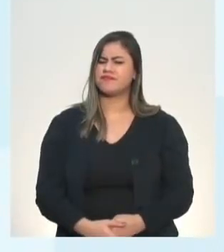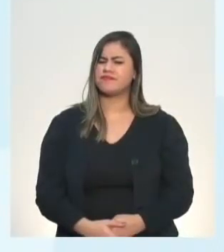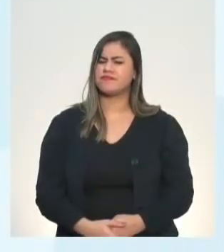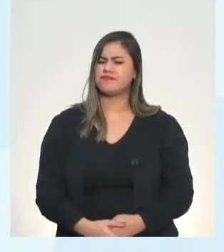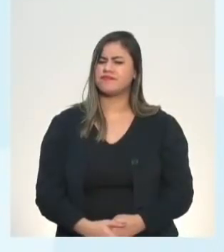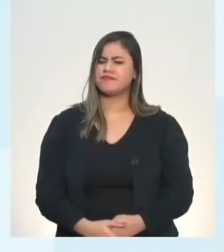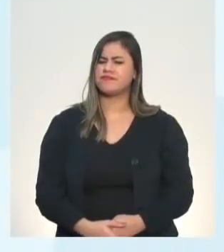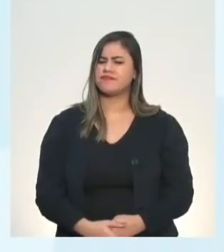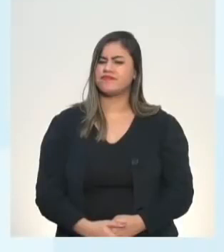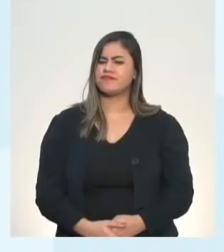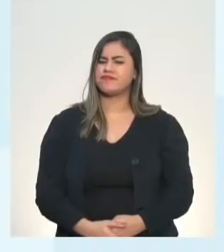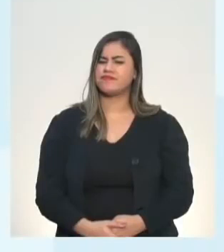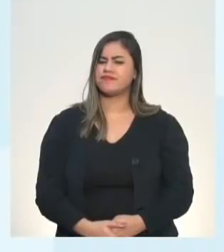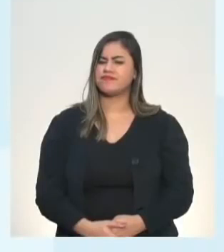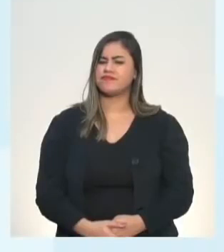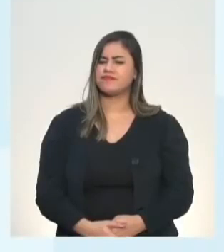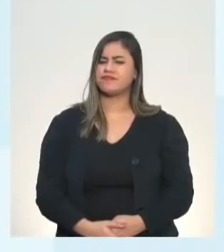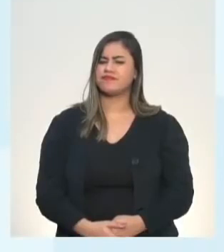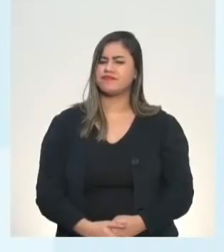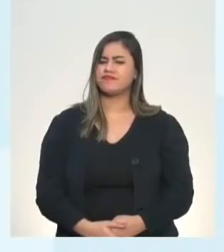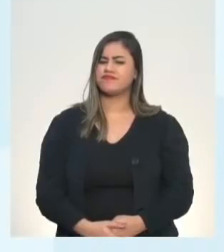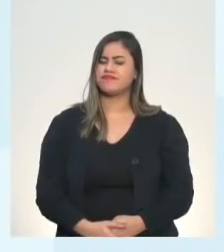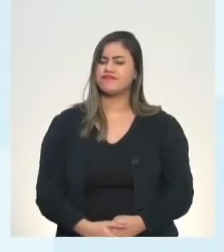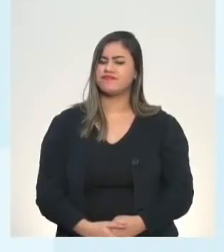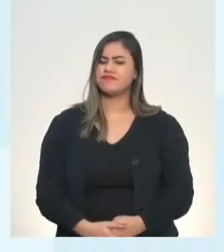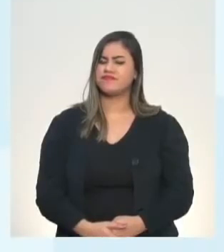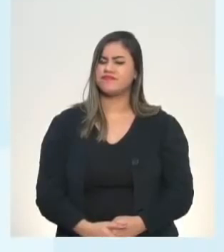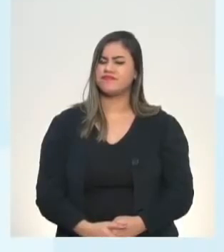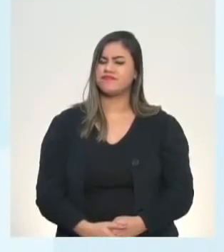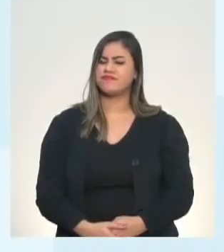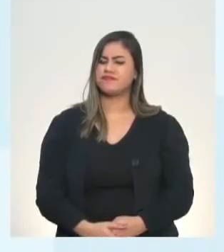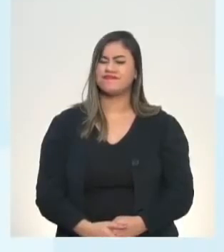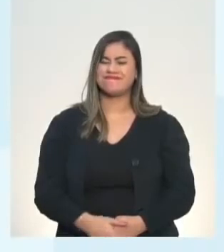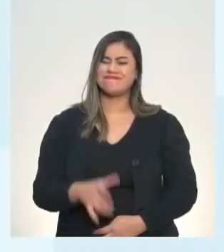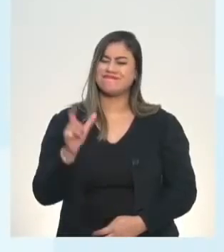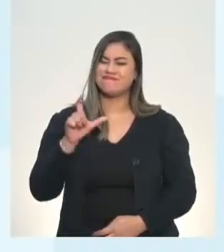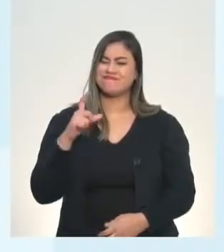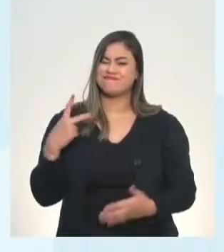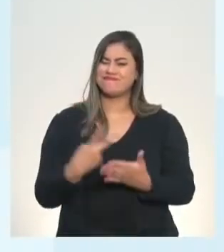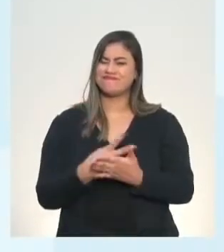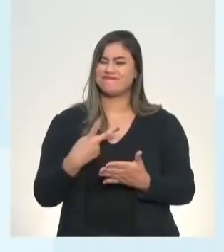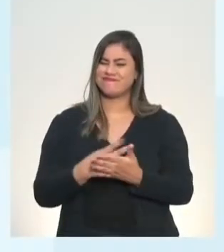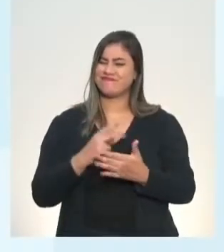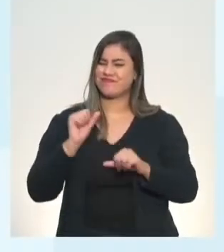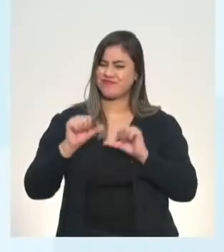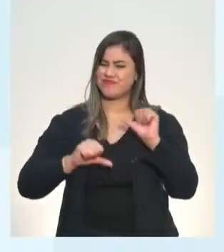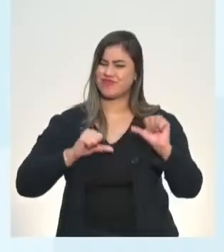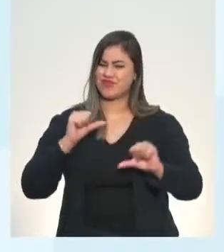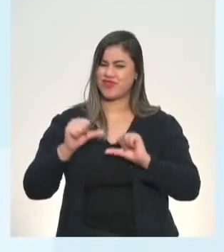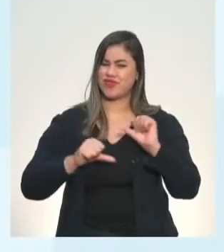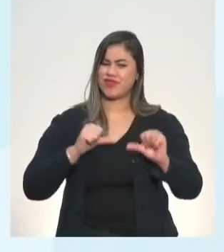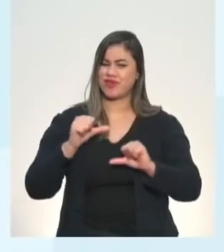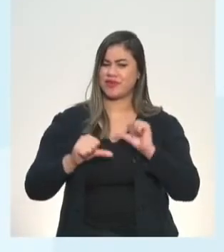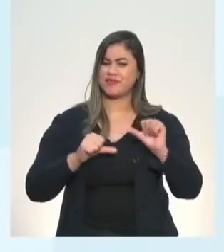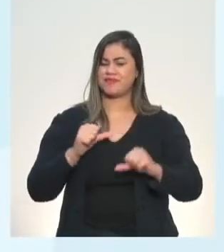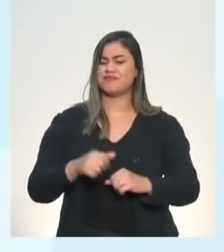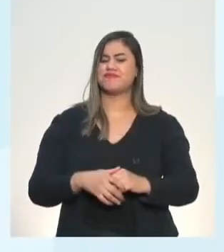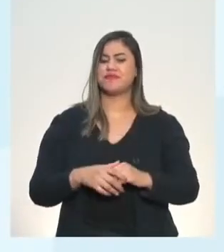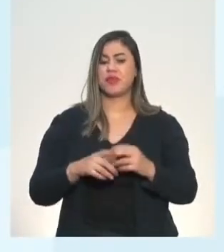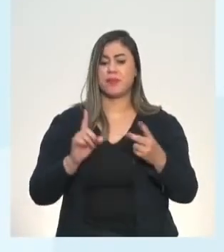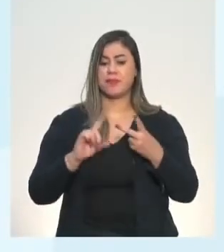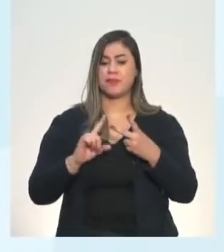they create, é what did he create, na verdade, né? A gente, dá para dar uma alteradinha aí na segunda questão,